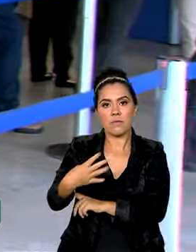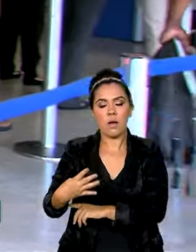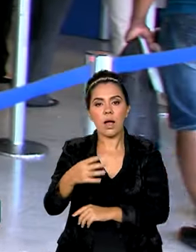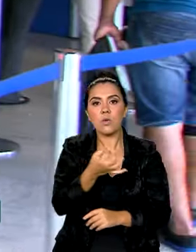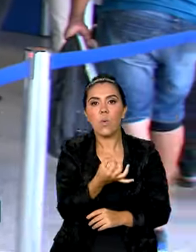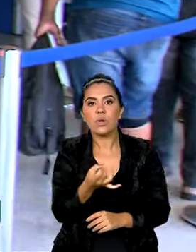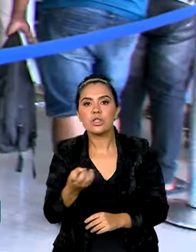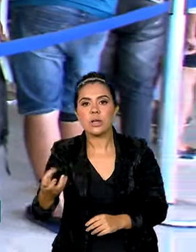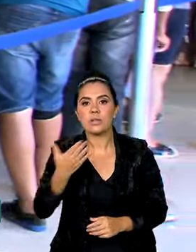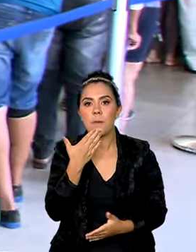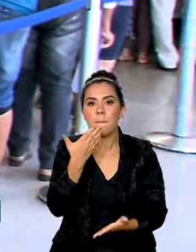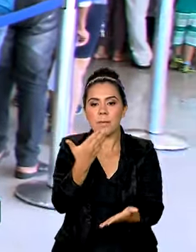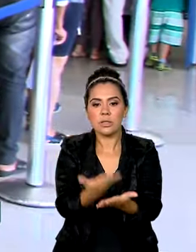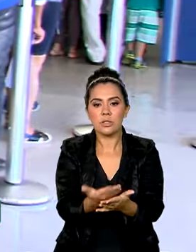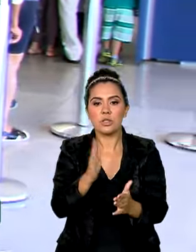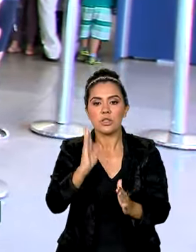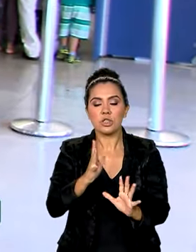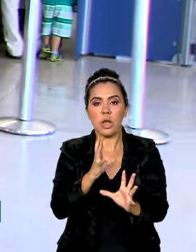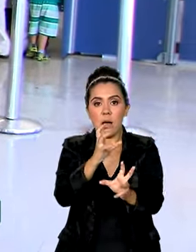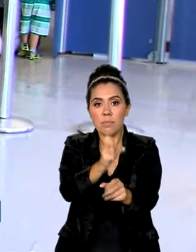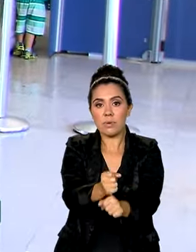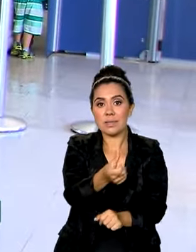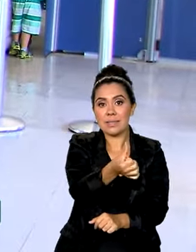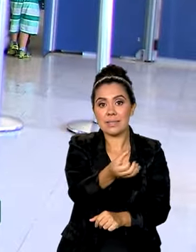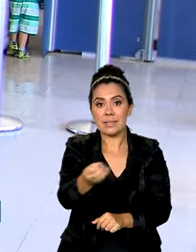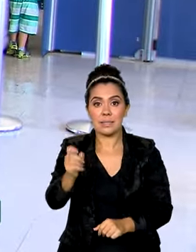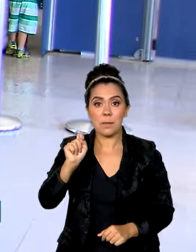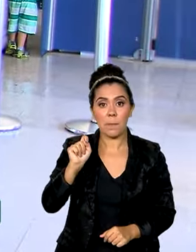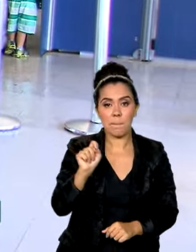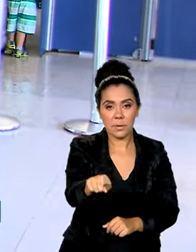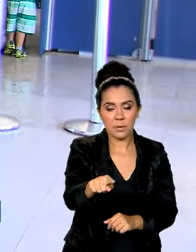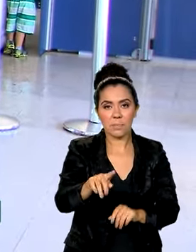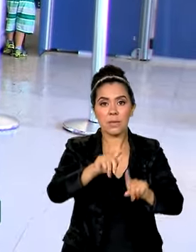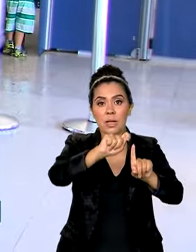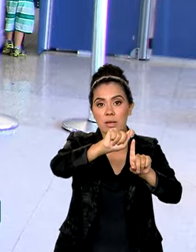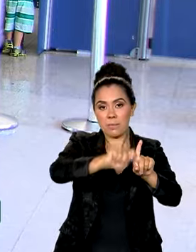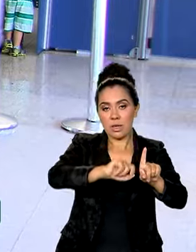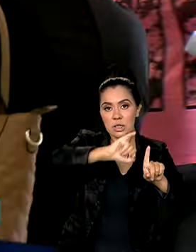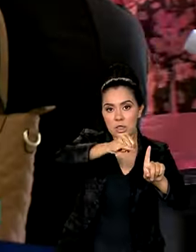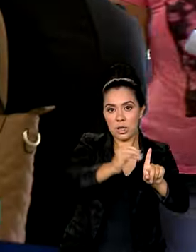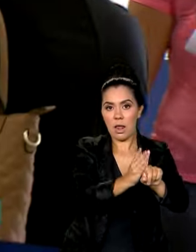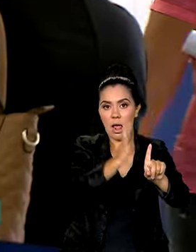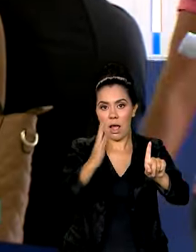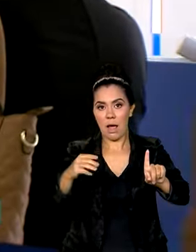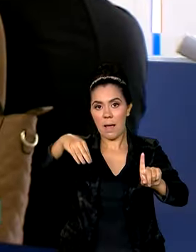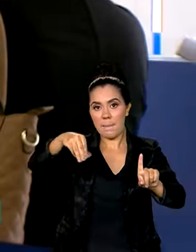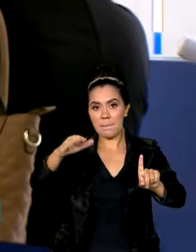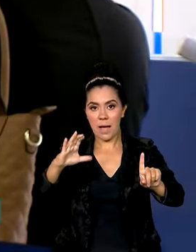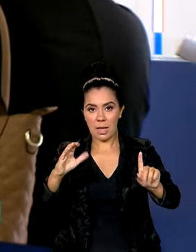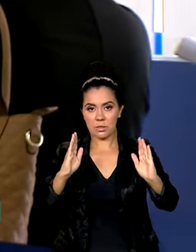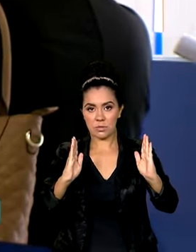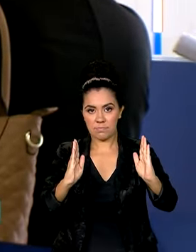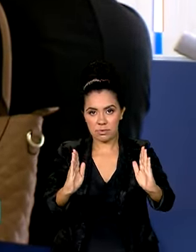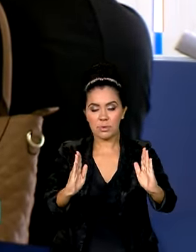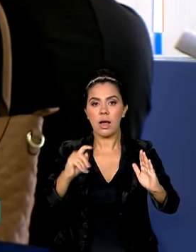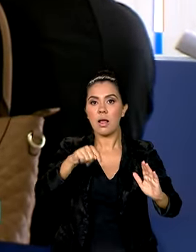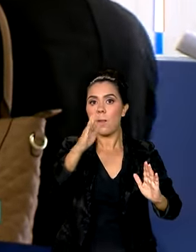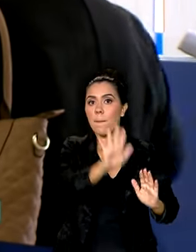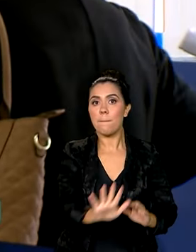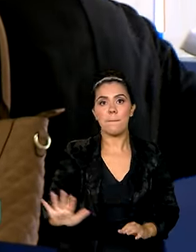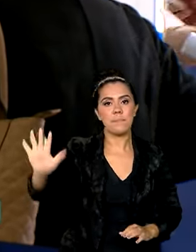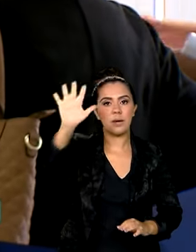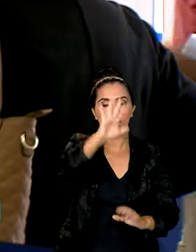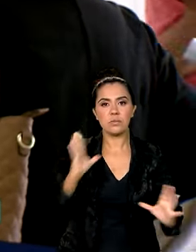já estava quase em 600 mil. De janeiro a março deste ano, em todo o país,